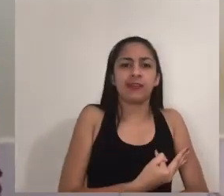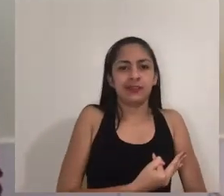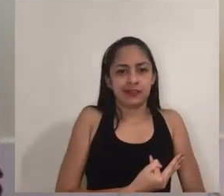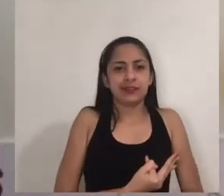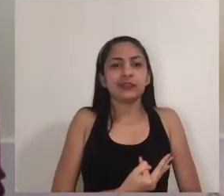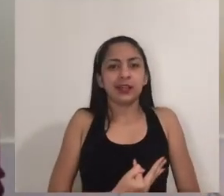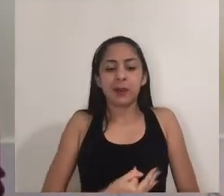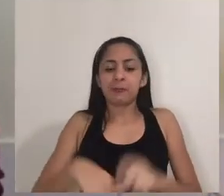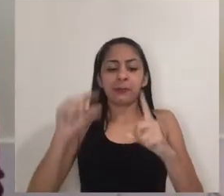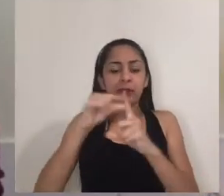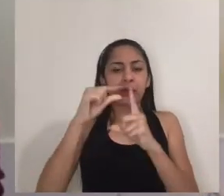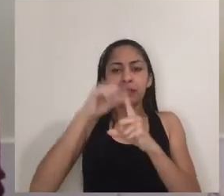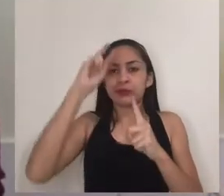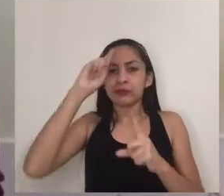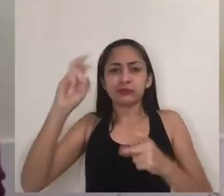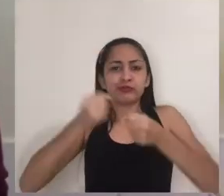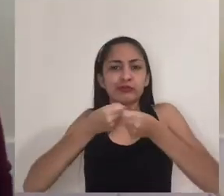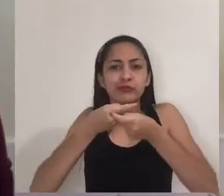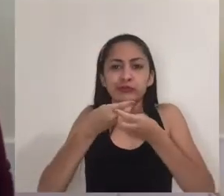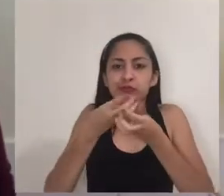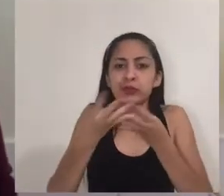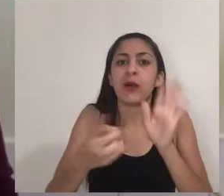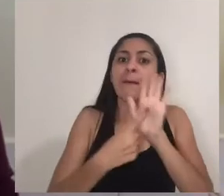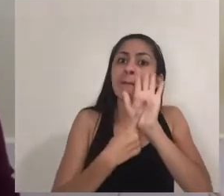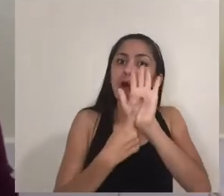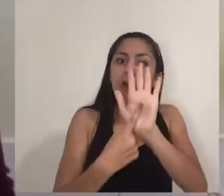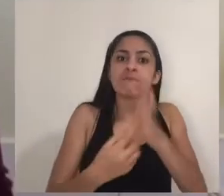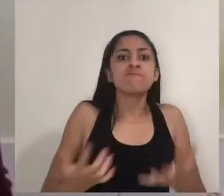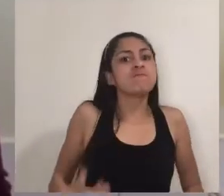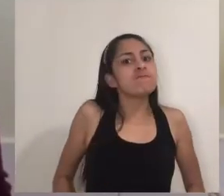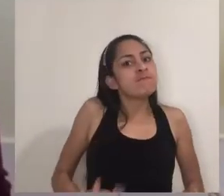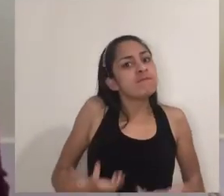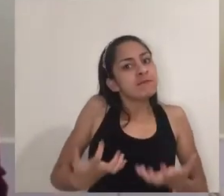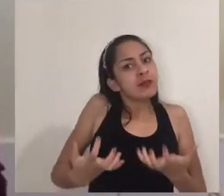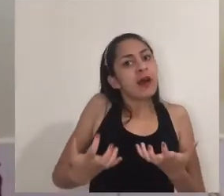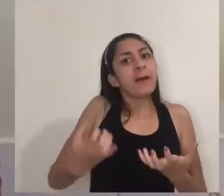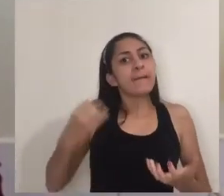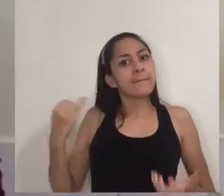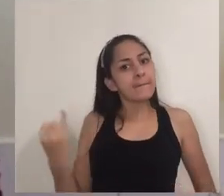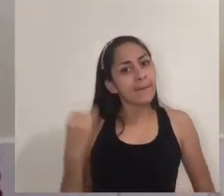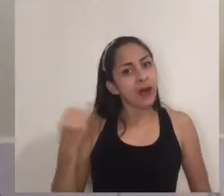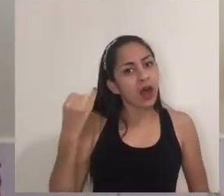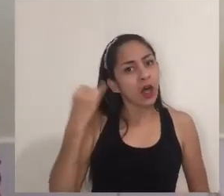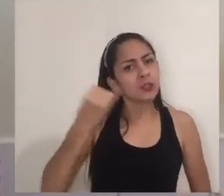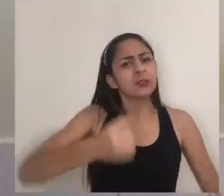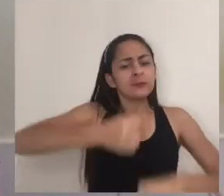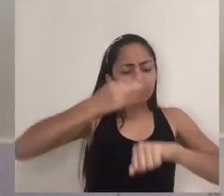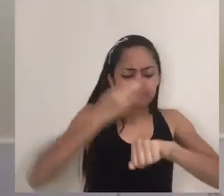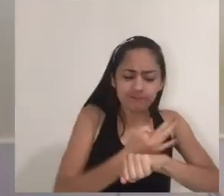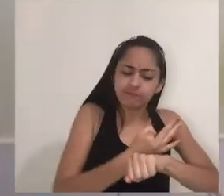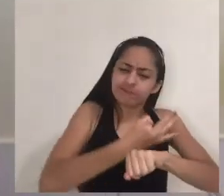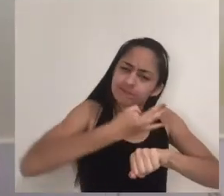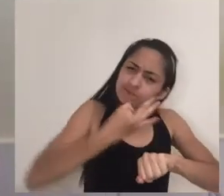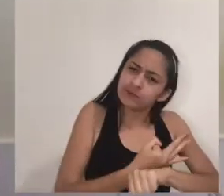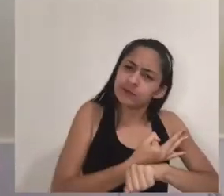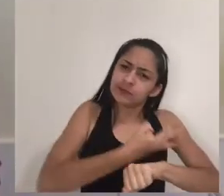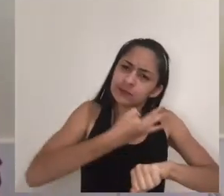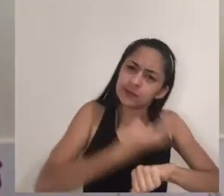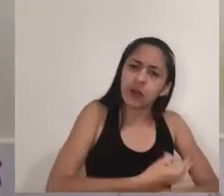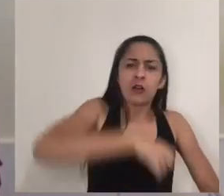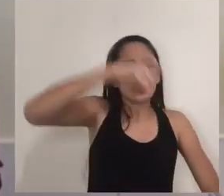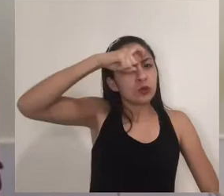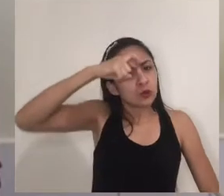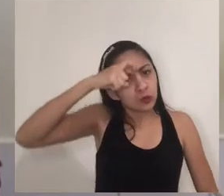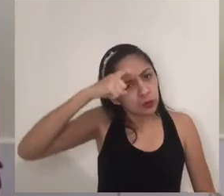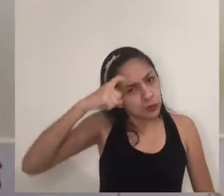verdade, na palavra do Senhor, nós encontramos em vários outros textos várias mensagens exortativas de